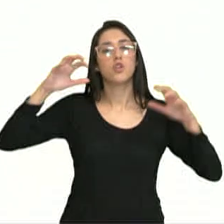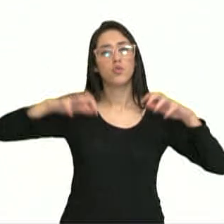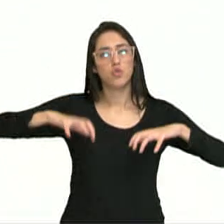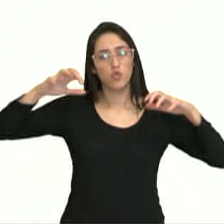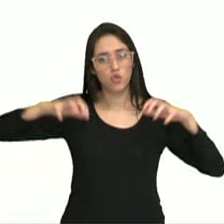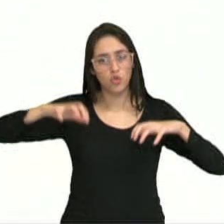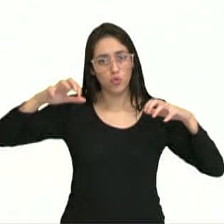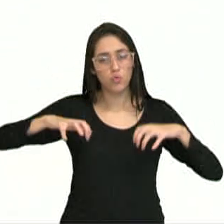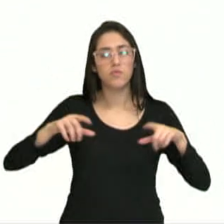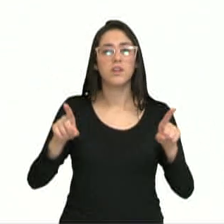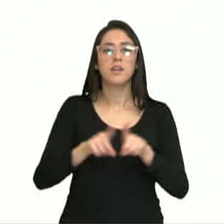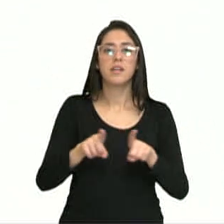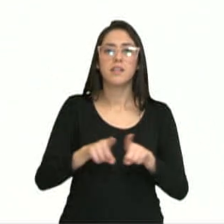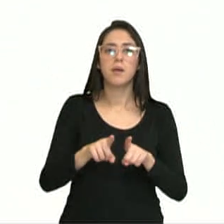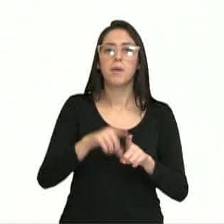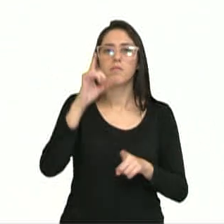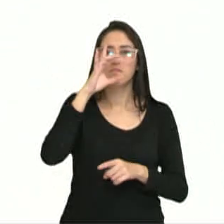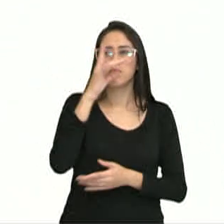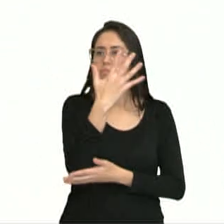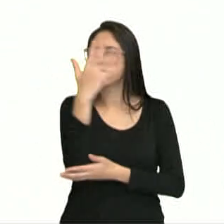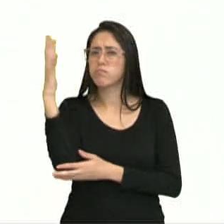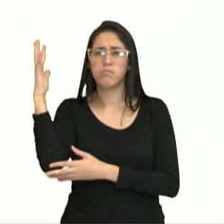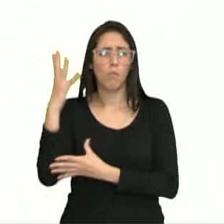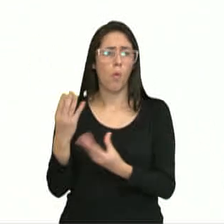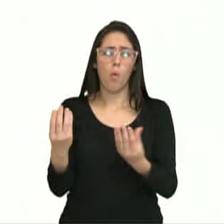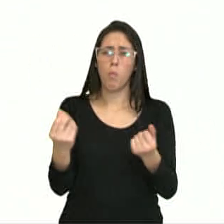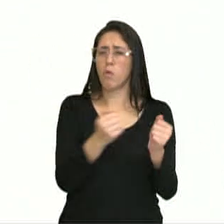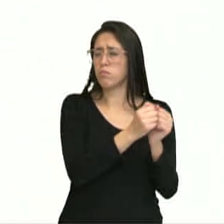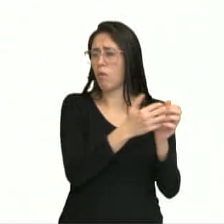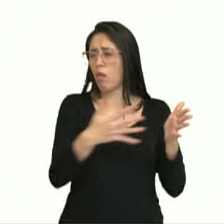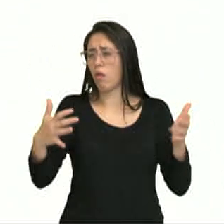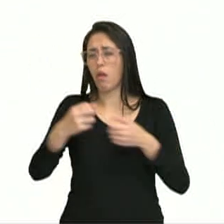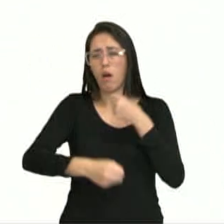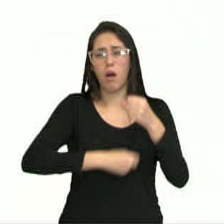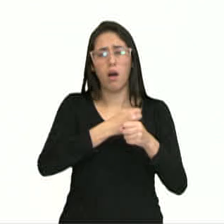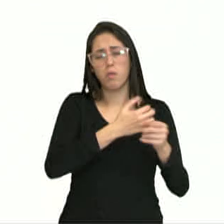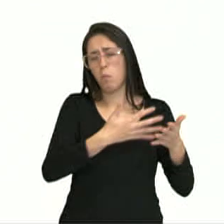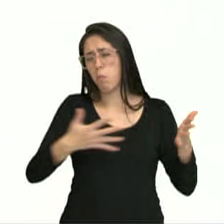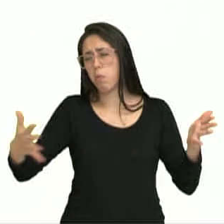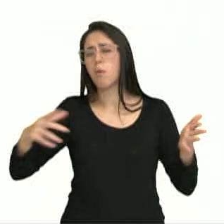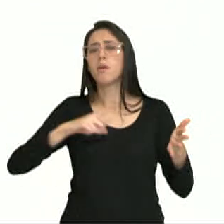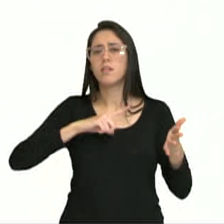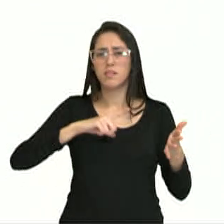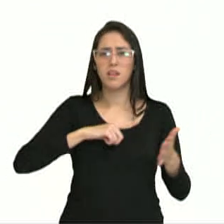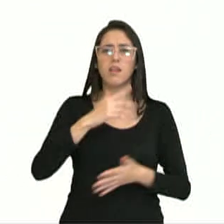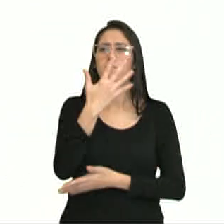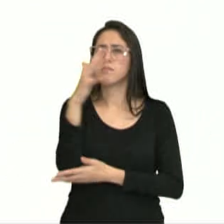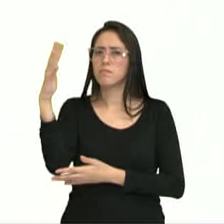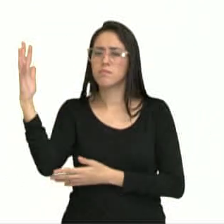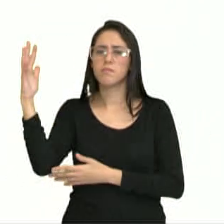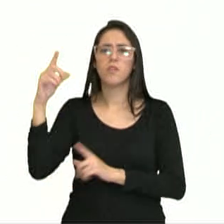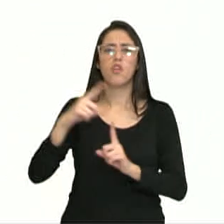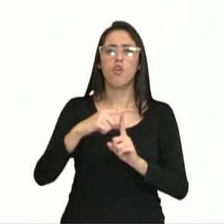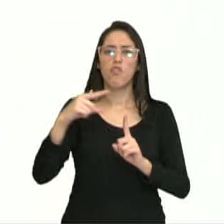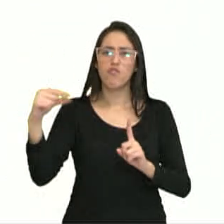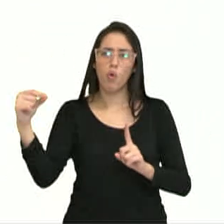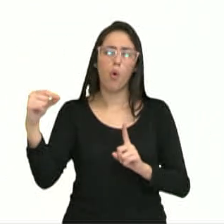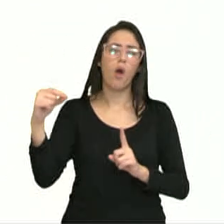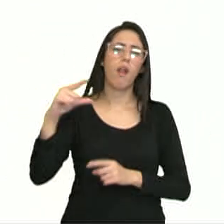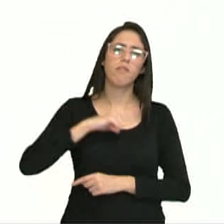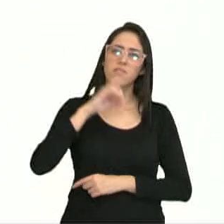vegetação latifoliada, ou seja, tem folha o ano inteiro na vegetação, com folhas grandes, largas